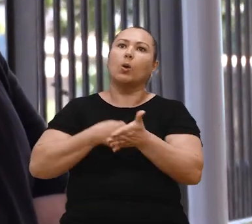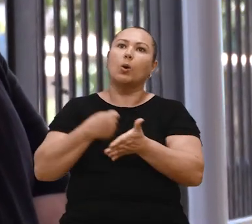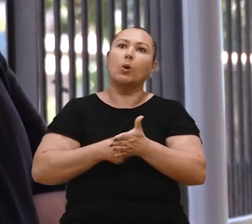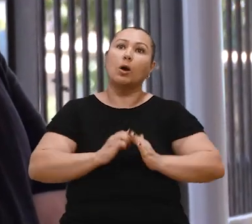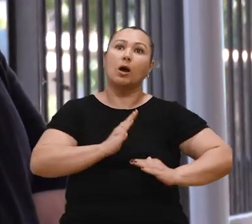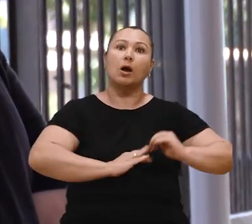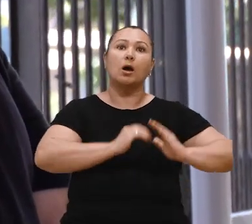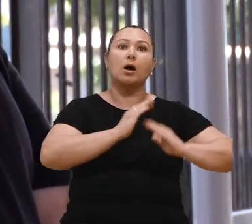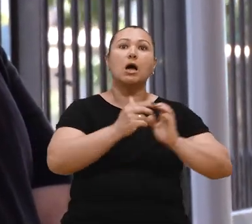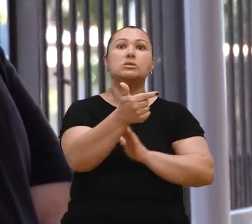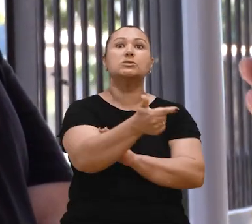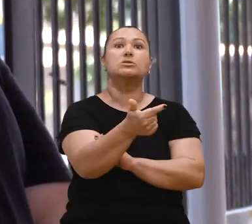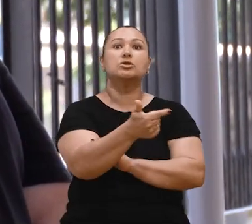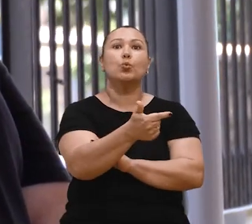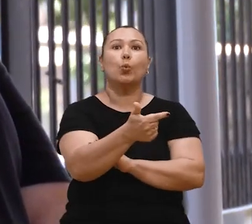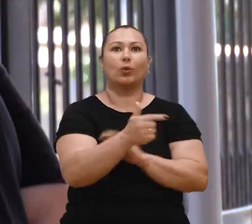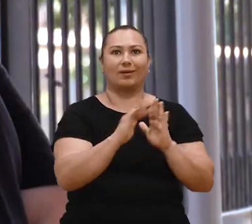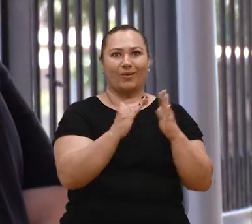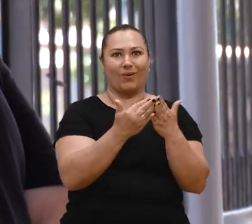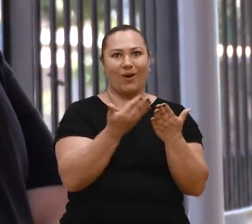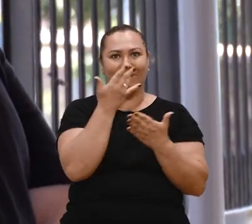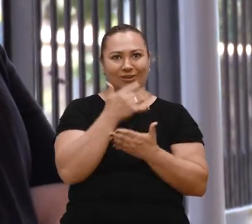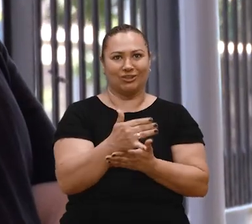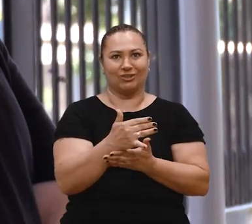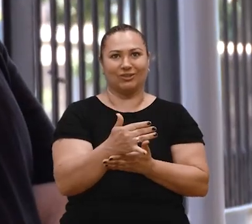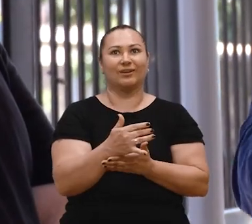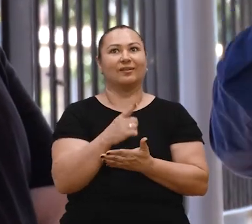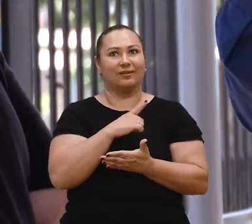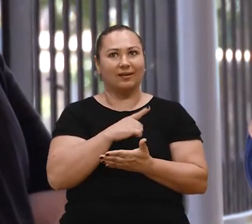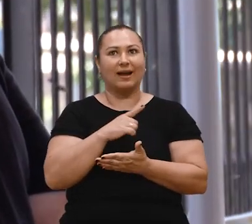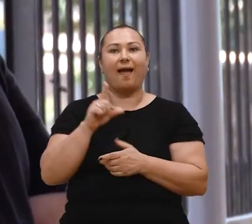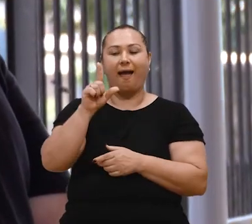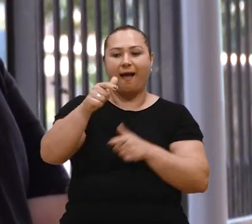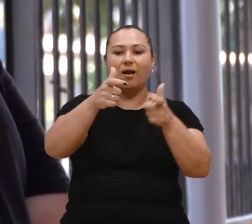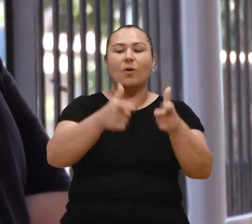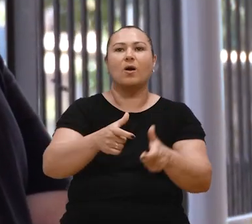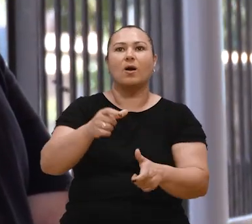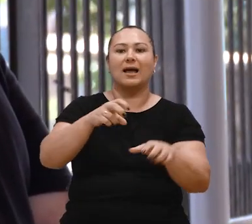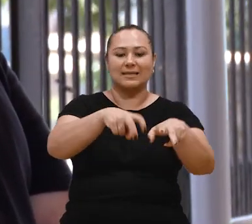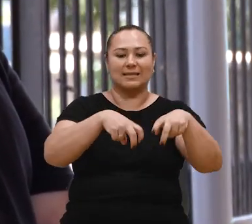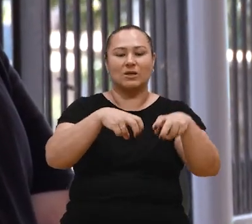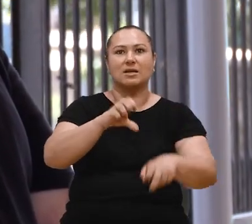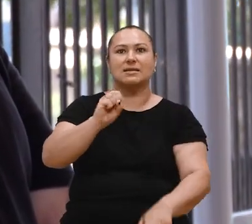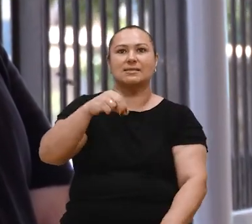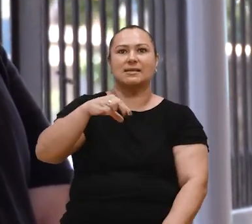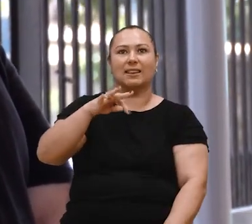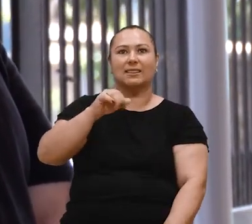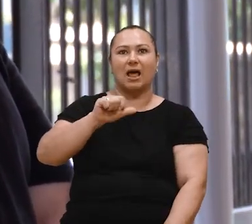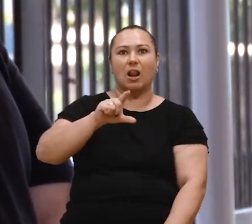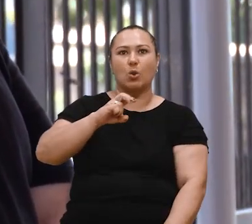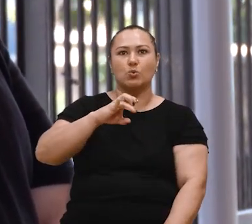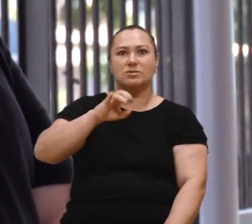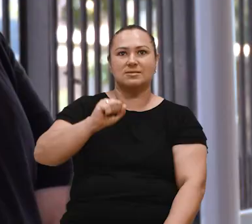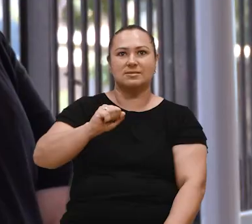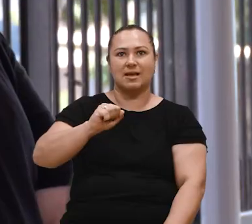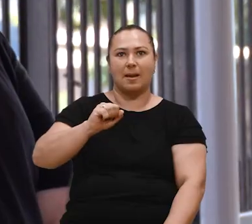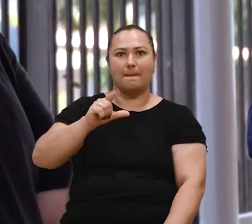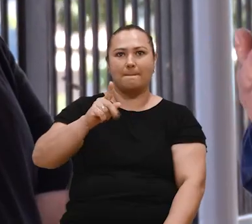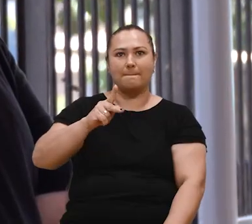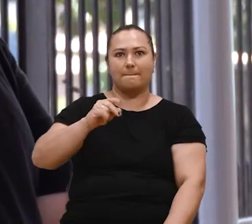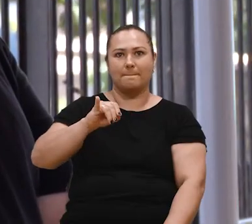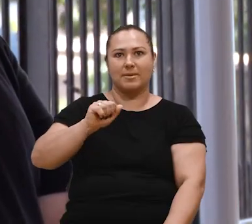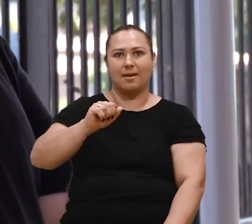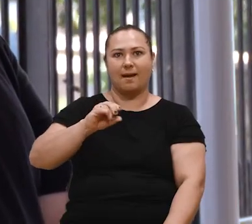Souza, que foi realizado. E agora eu estou na luta para construir a segunda escola infantil, que será em Santa Lúcia do Piauí.